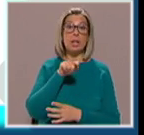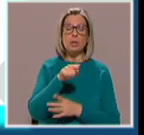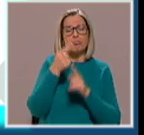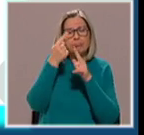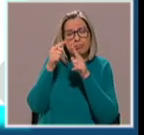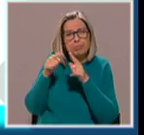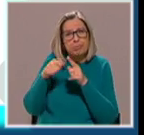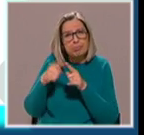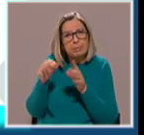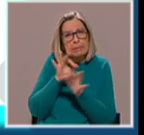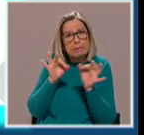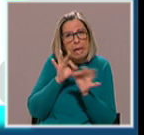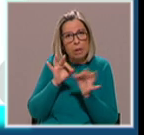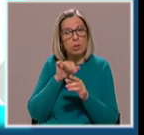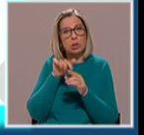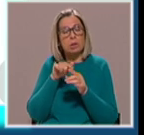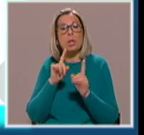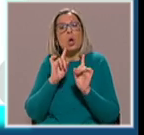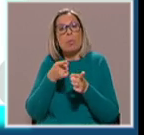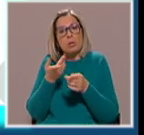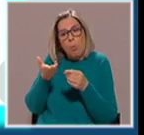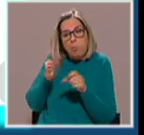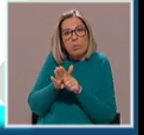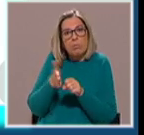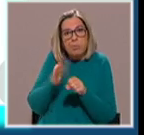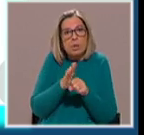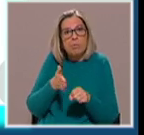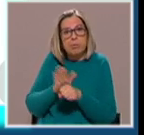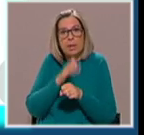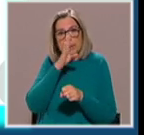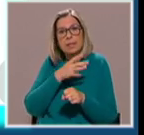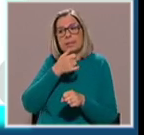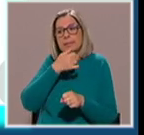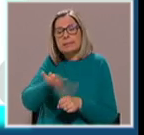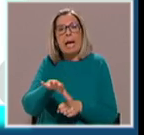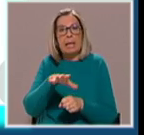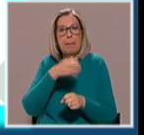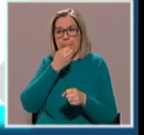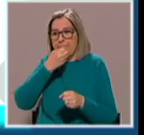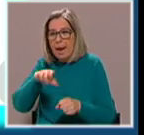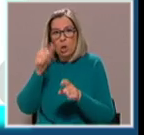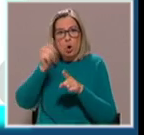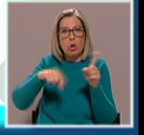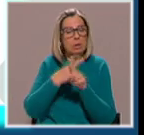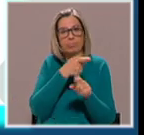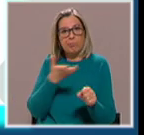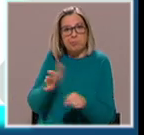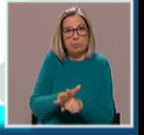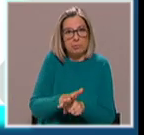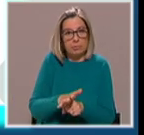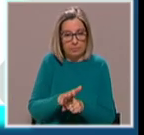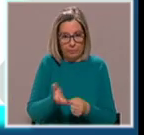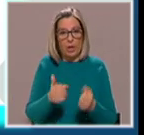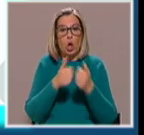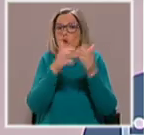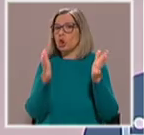celulares que iniciam o processo de coagulação do sangue e estancam hemorragias. Portanto, todas estas funções de cada uma dos seus constituintes, depois são